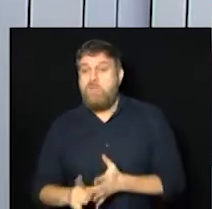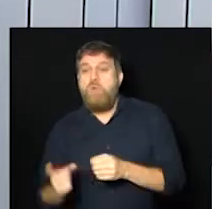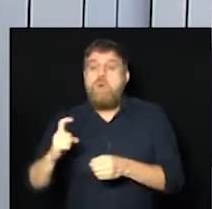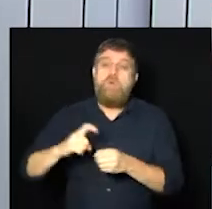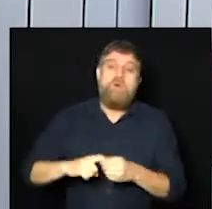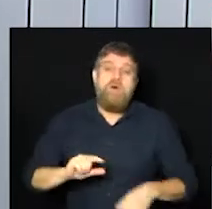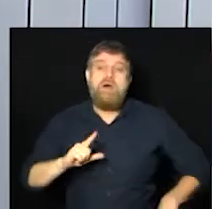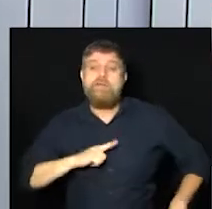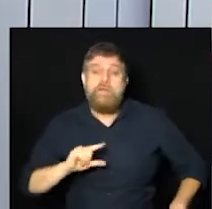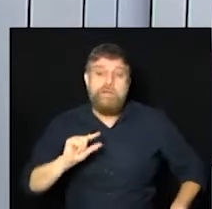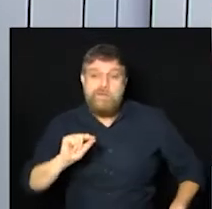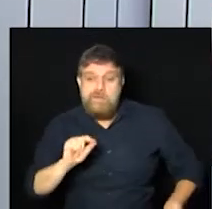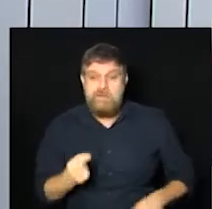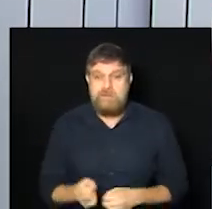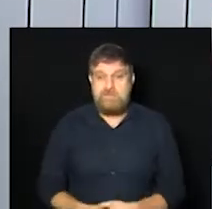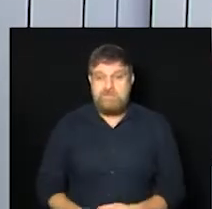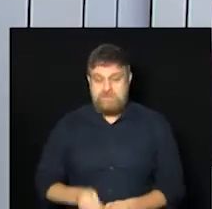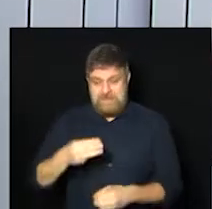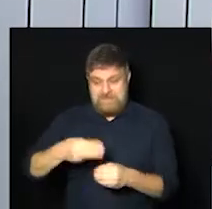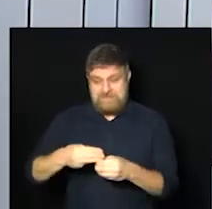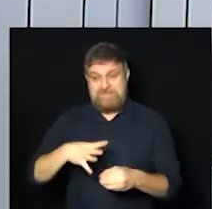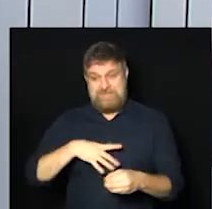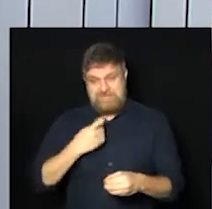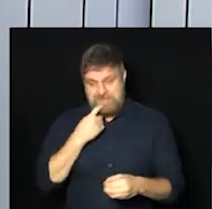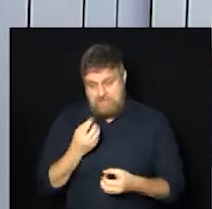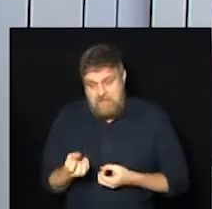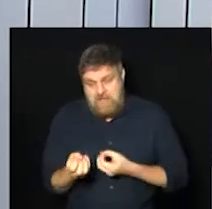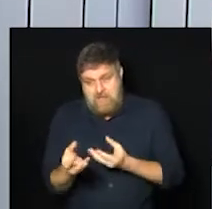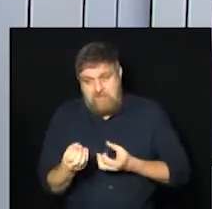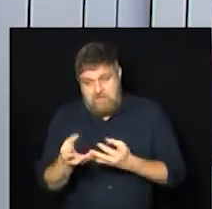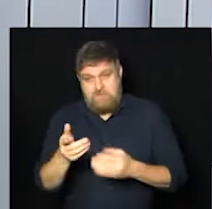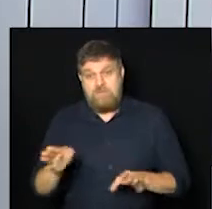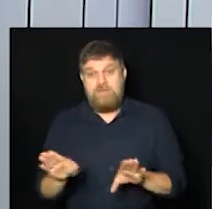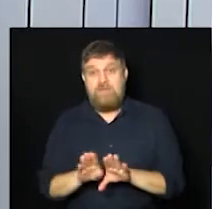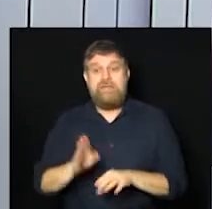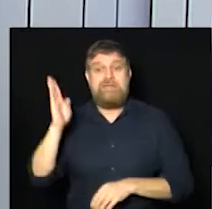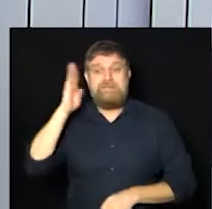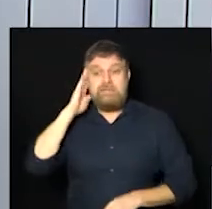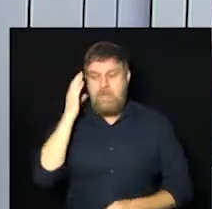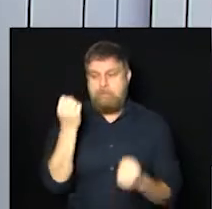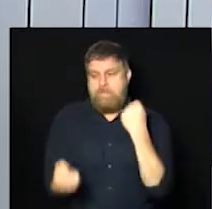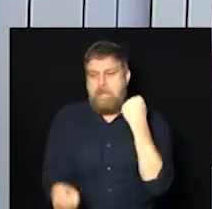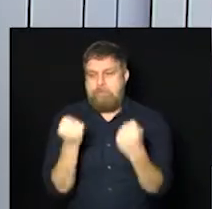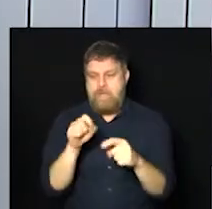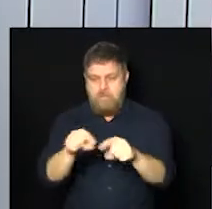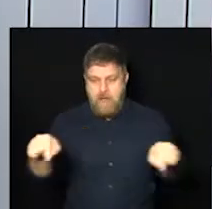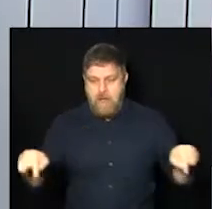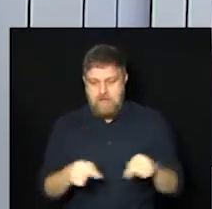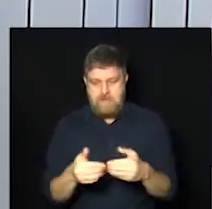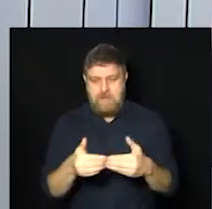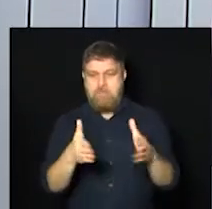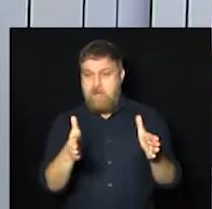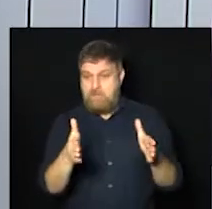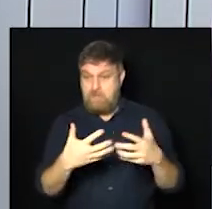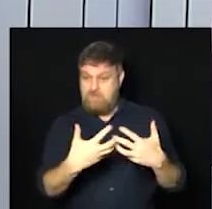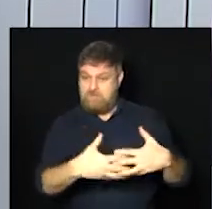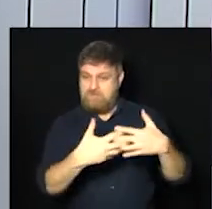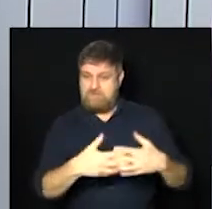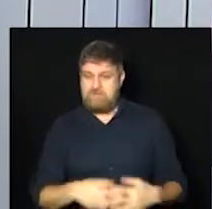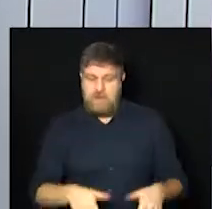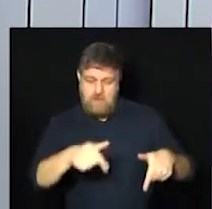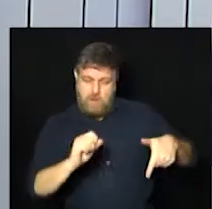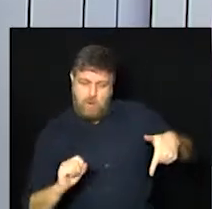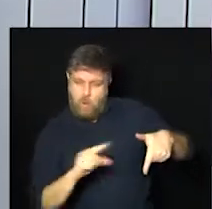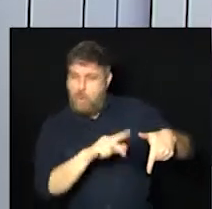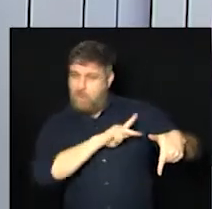volta tem as notícias da metrópole de Campinas, reabertura das academias, os gols da vitória da Ponte